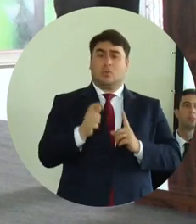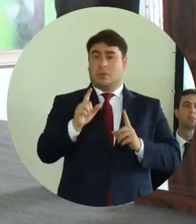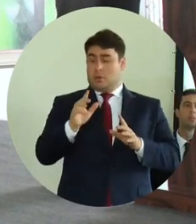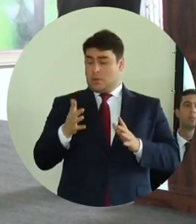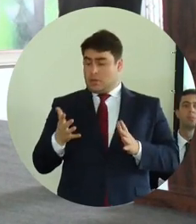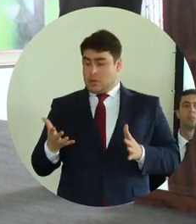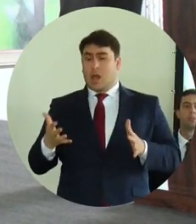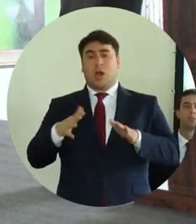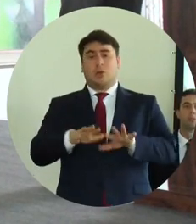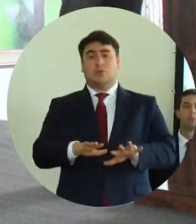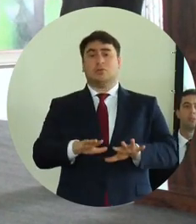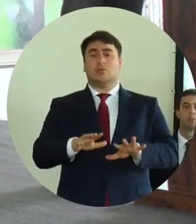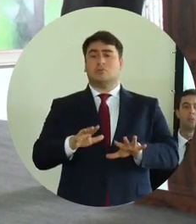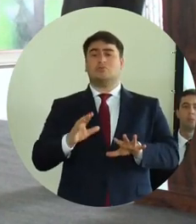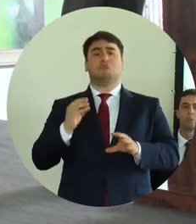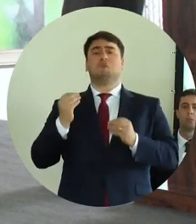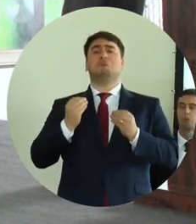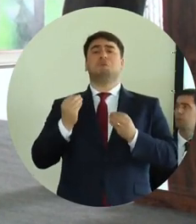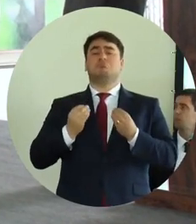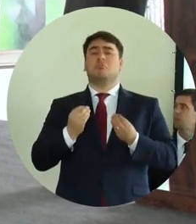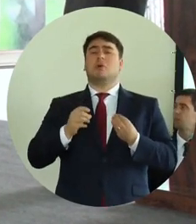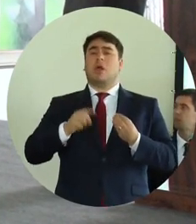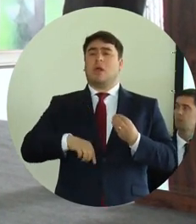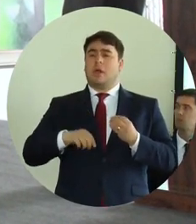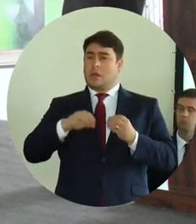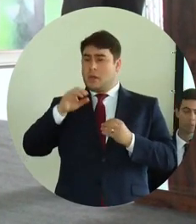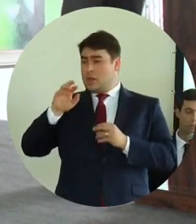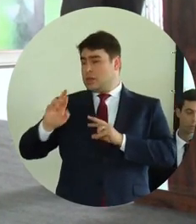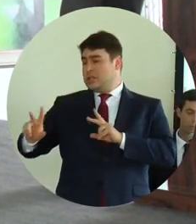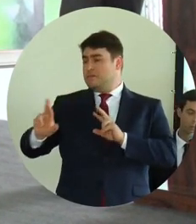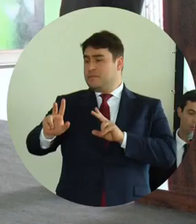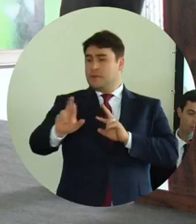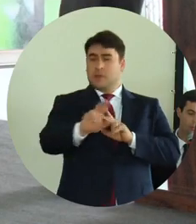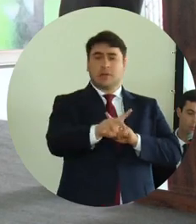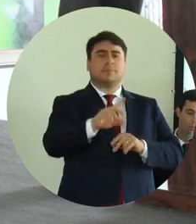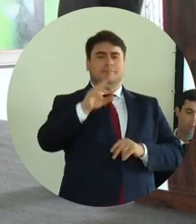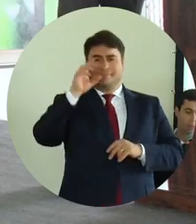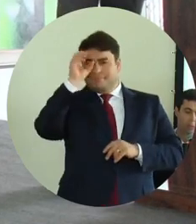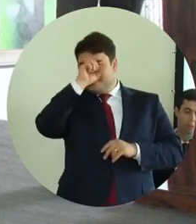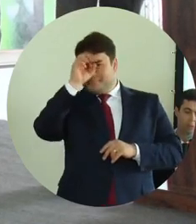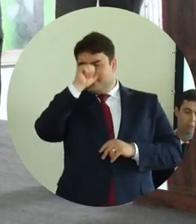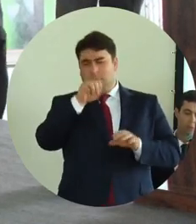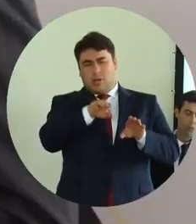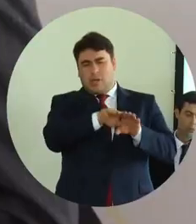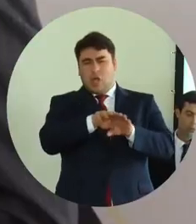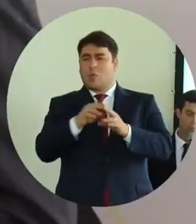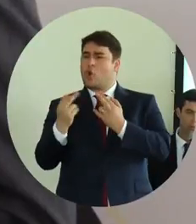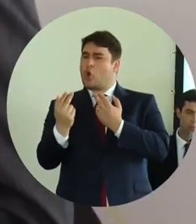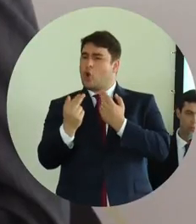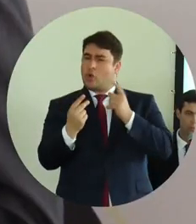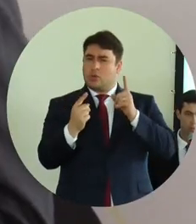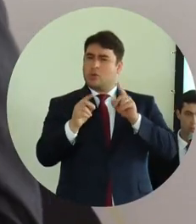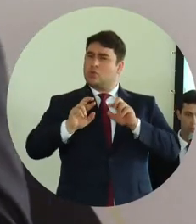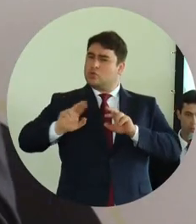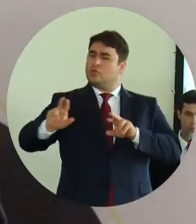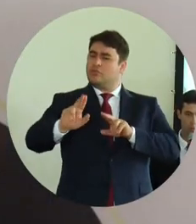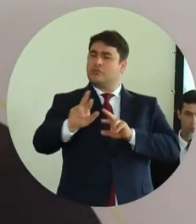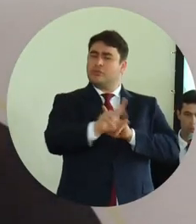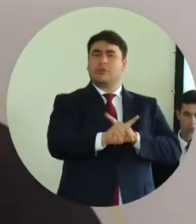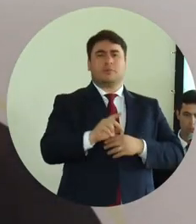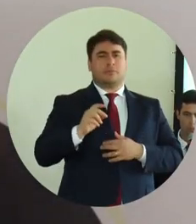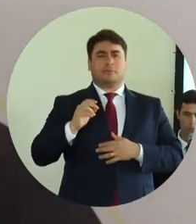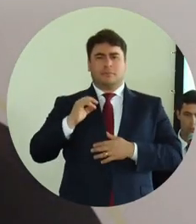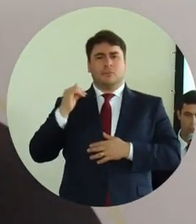inclusão acontece quando se aprende com as diferenças e não com as igualdades. Isso é